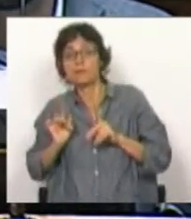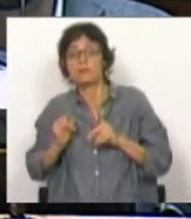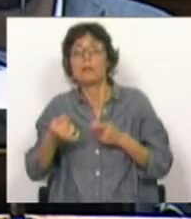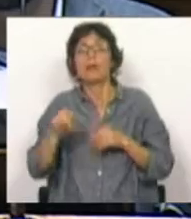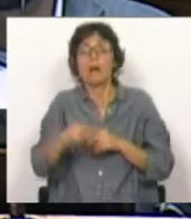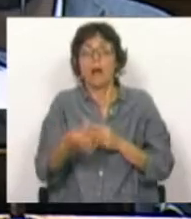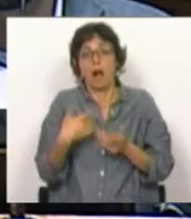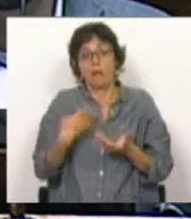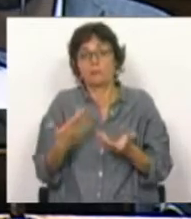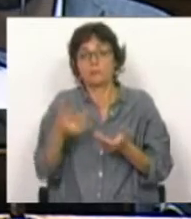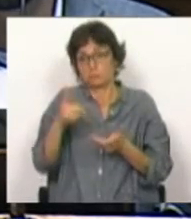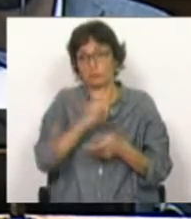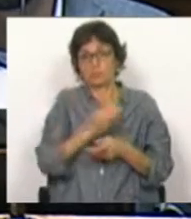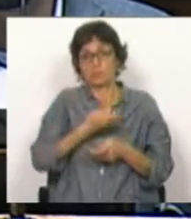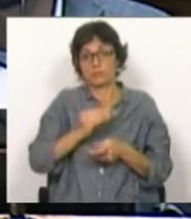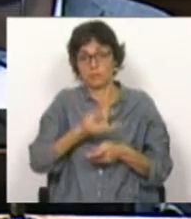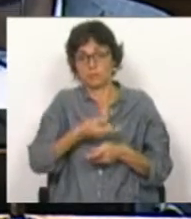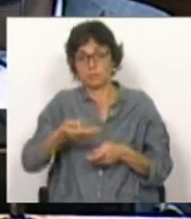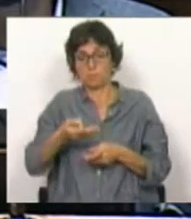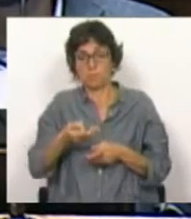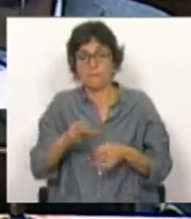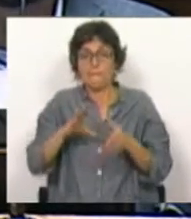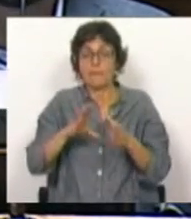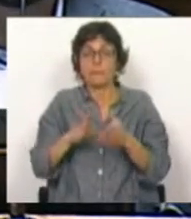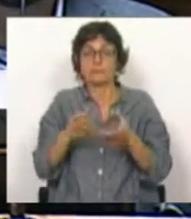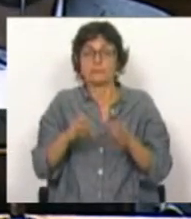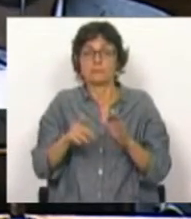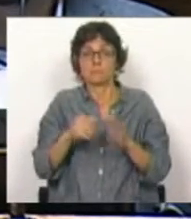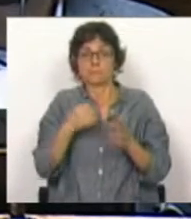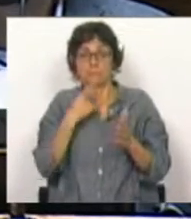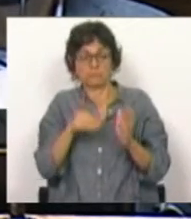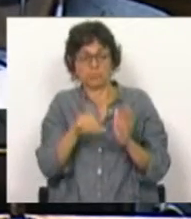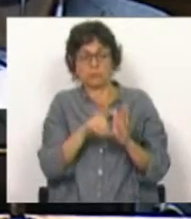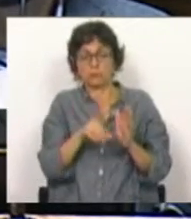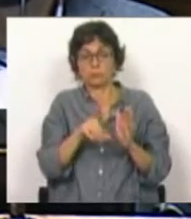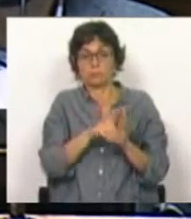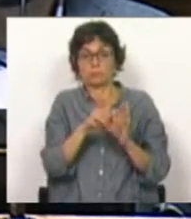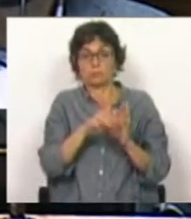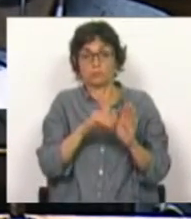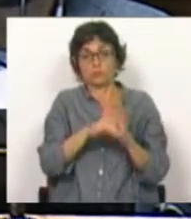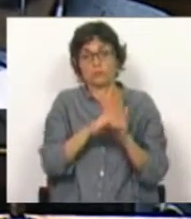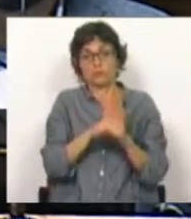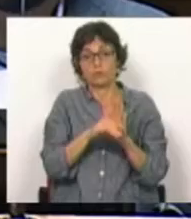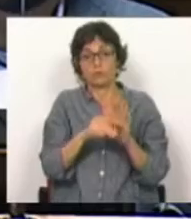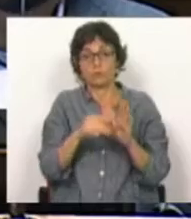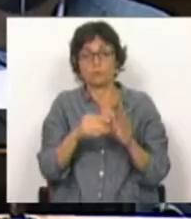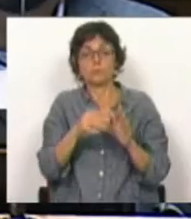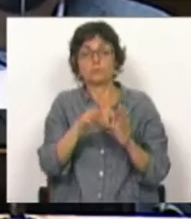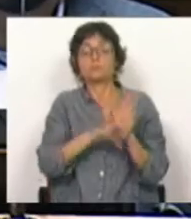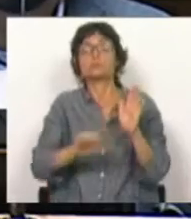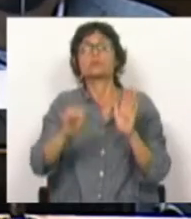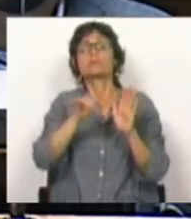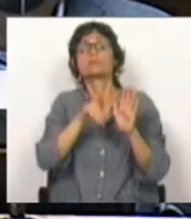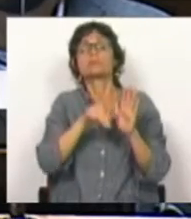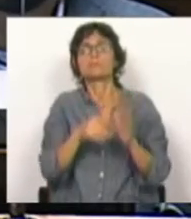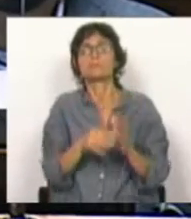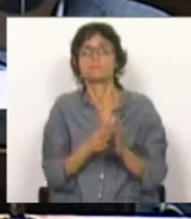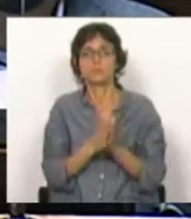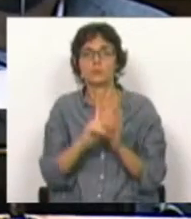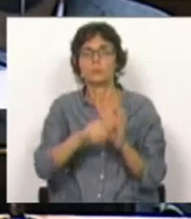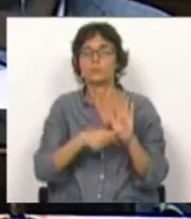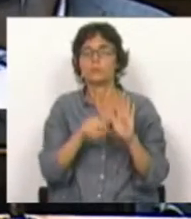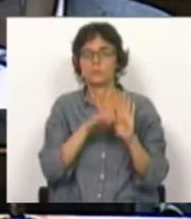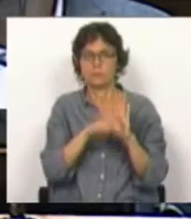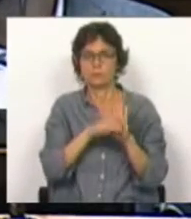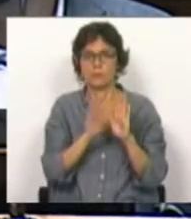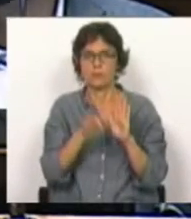Portanto, ficam agarrados aqui a um projeto de resolução que propõe algo que já está previsto na lei, que propõe algo,